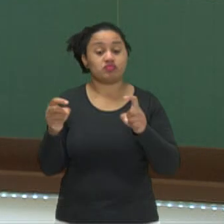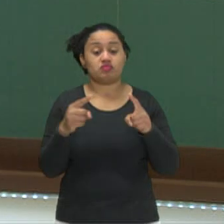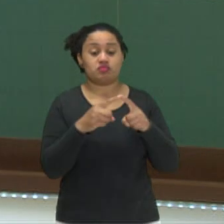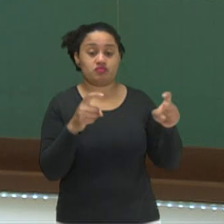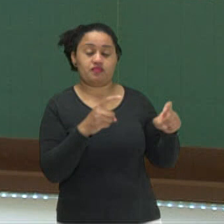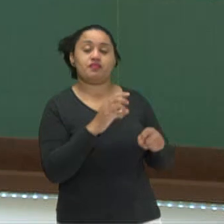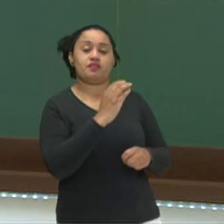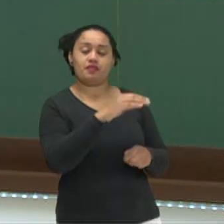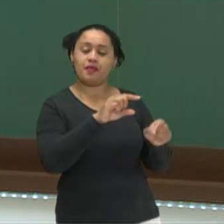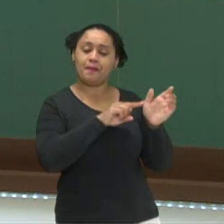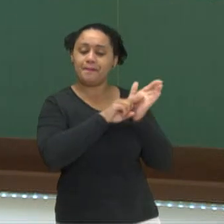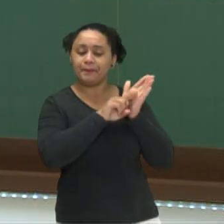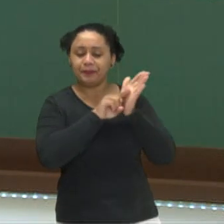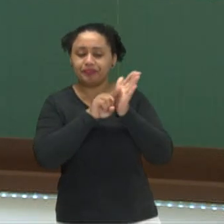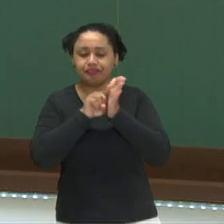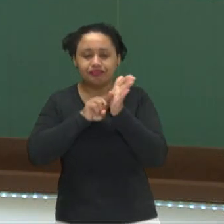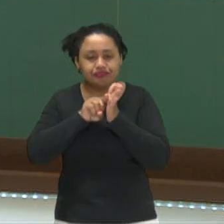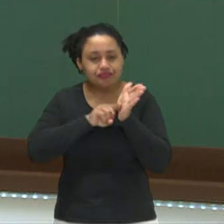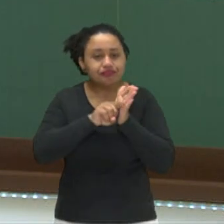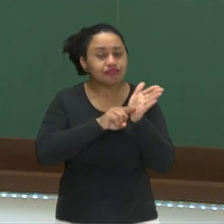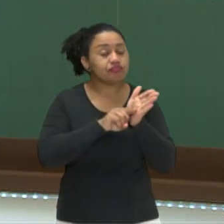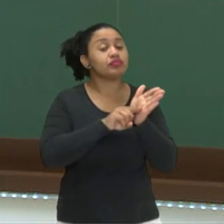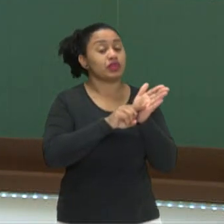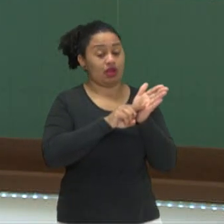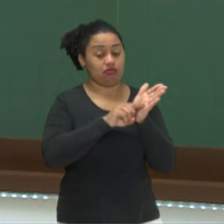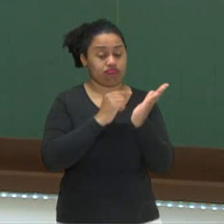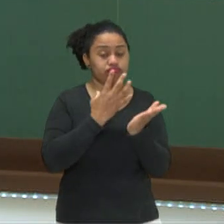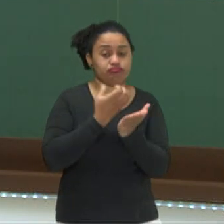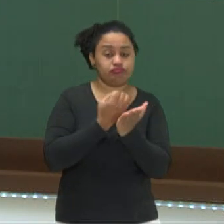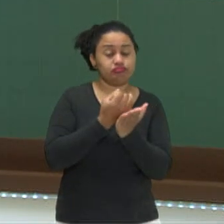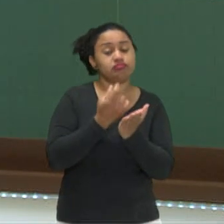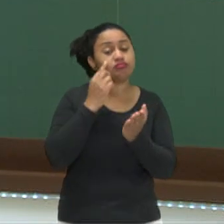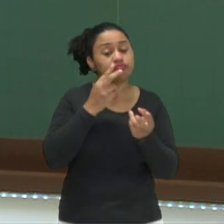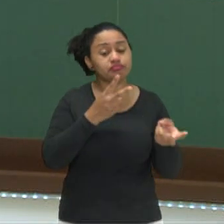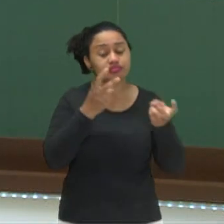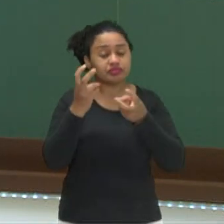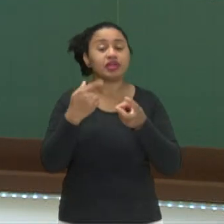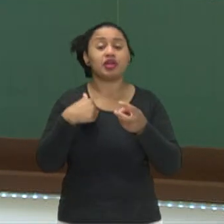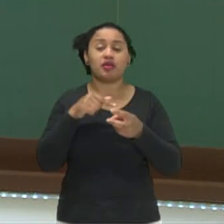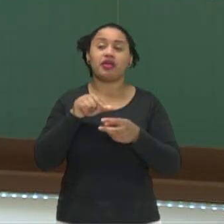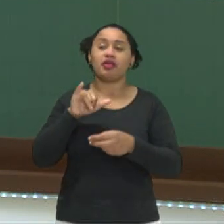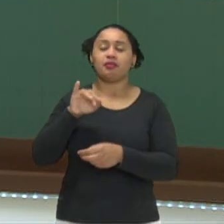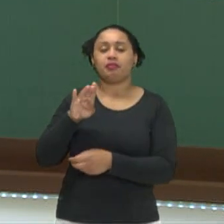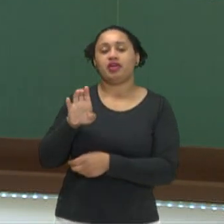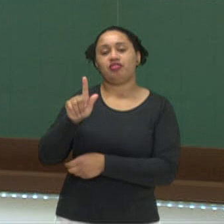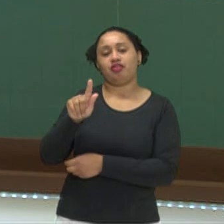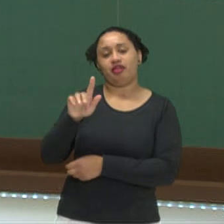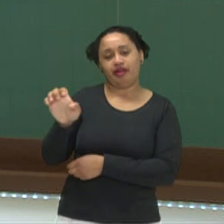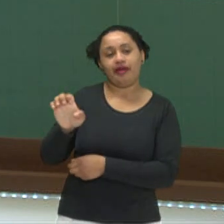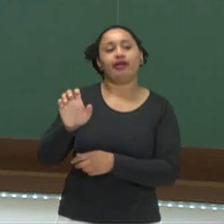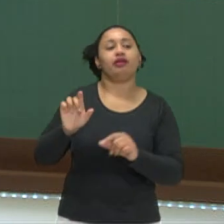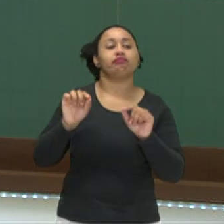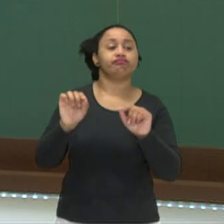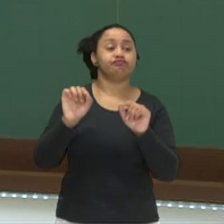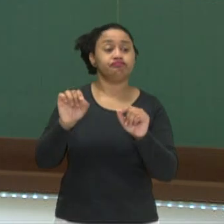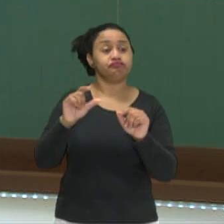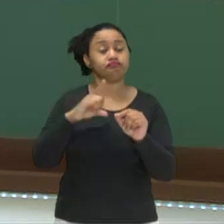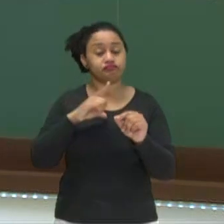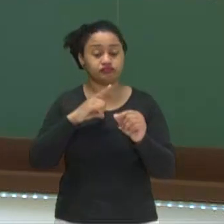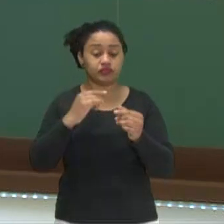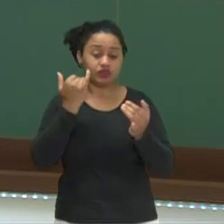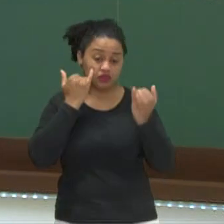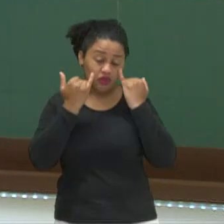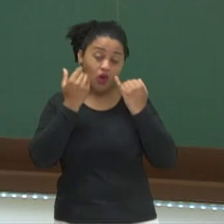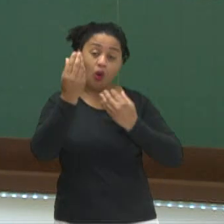né, estuda, faz pesquisa, aqueles dados que a gente vê de coleta do IBGE e tal, eles trazem informações